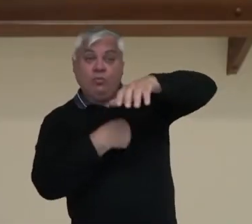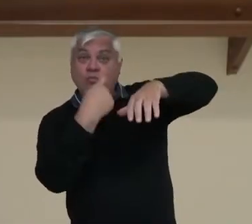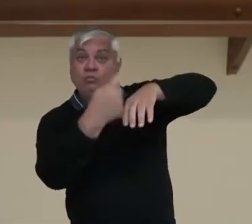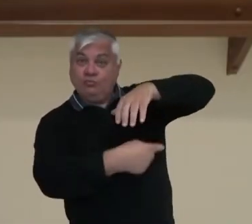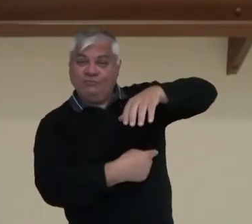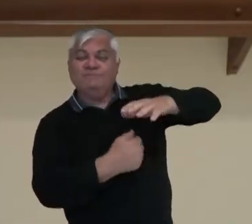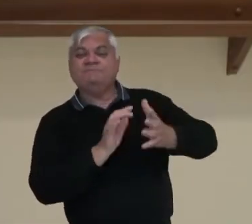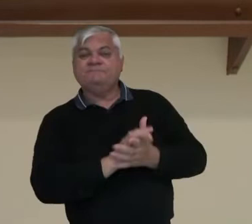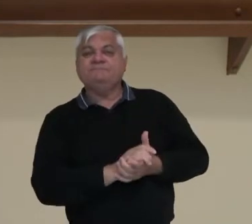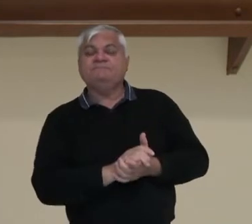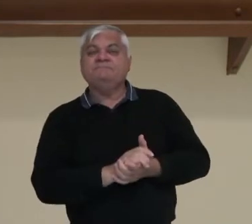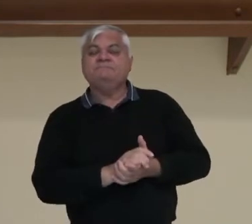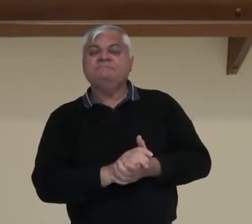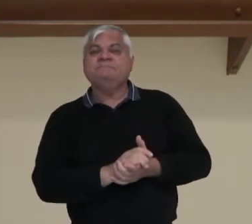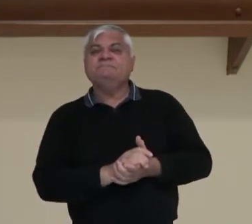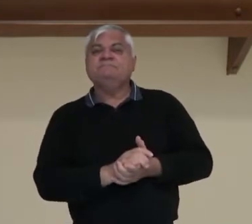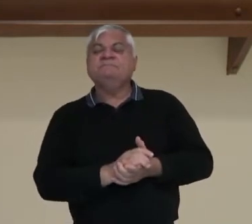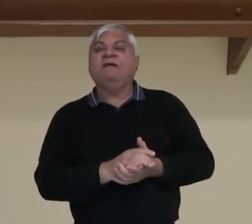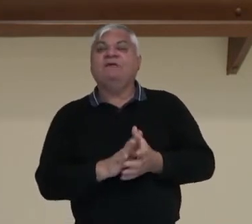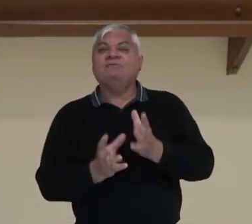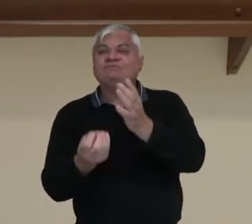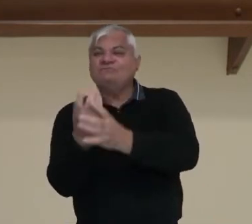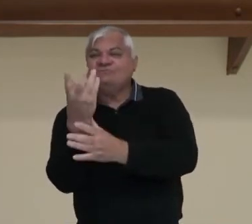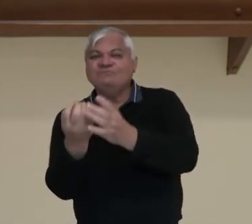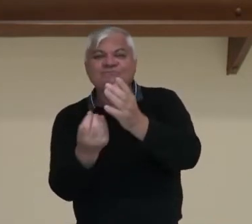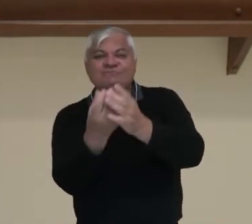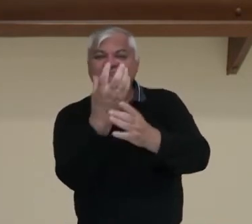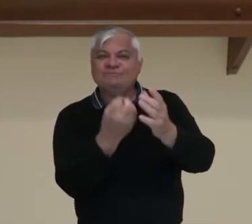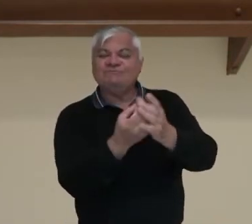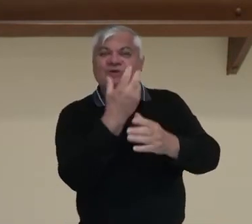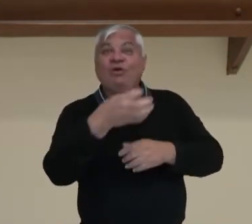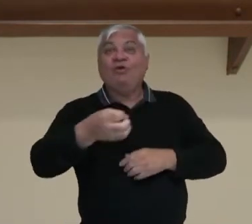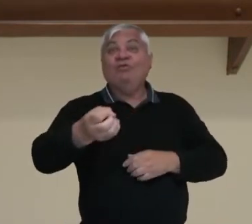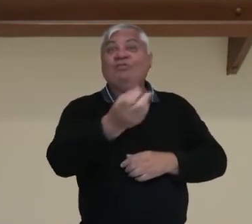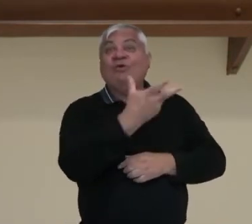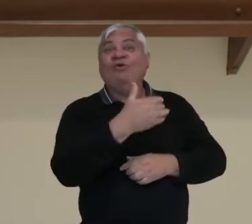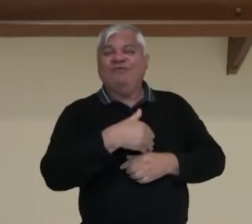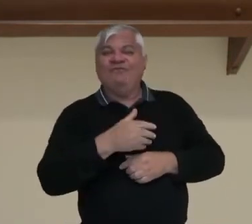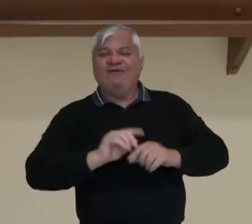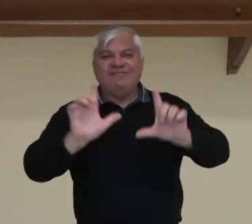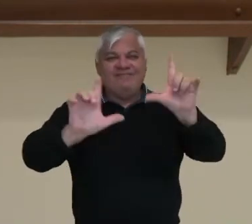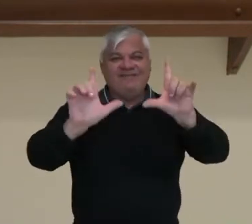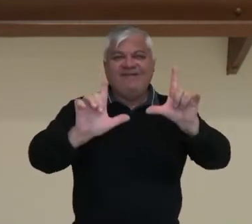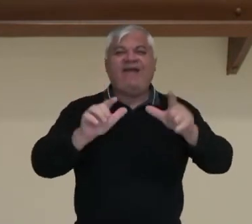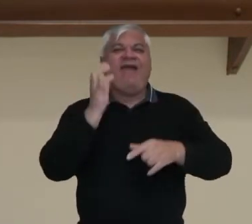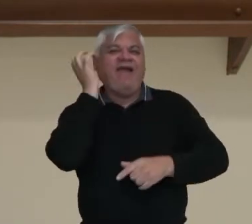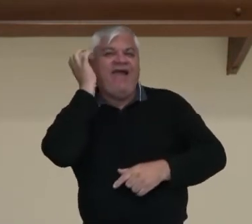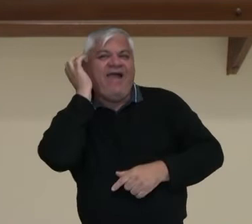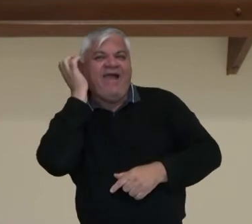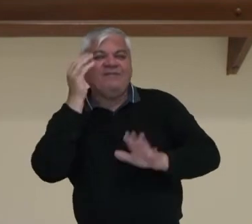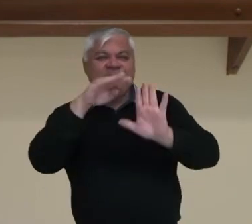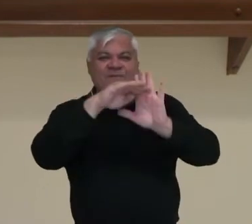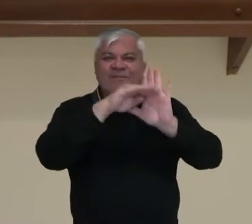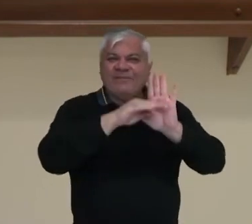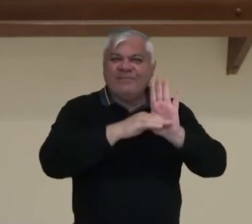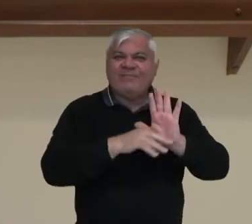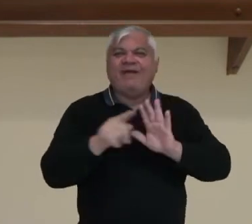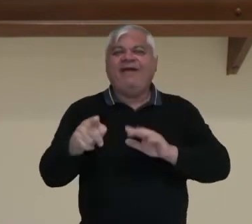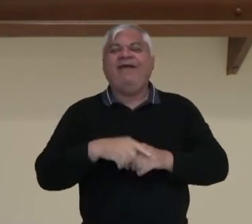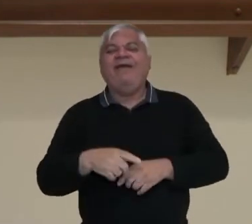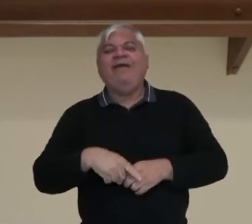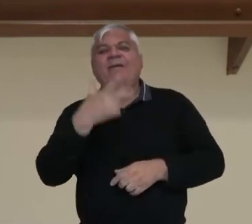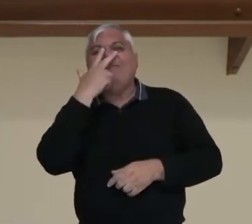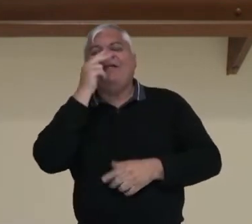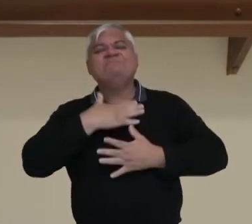Então, vão surgir vários programas, além das questões políticas, a gente vai ver que a rádio, ela é um meio de